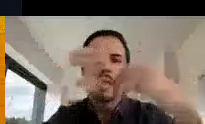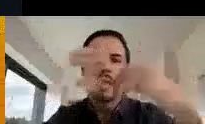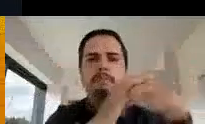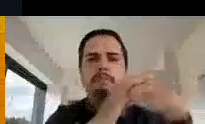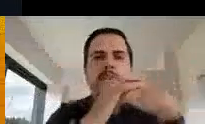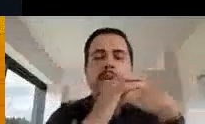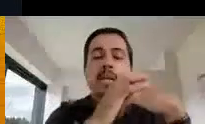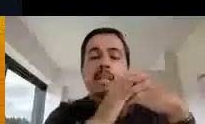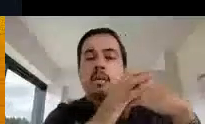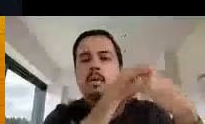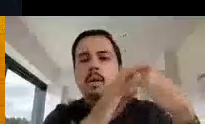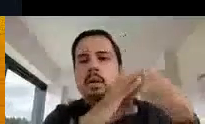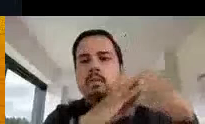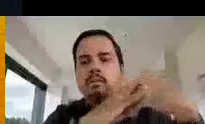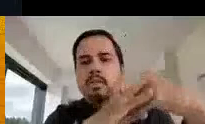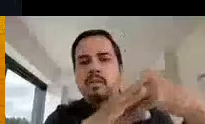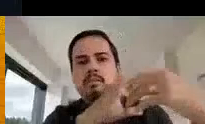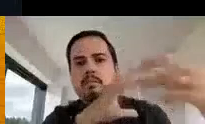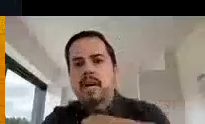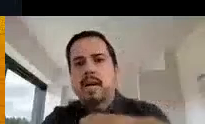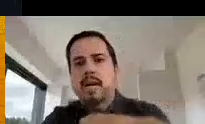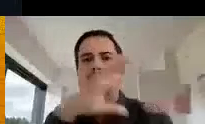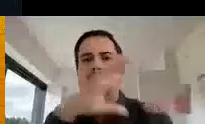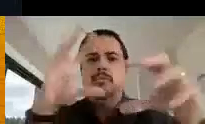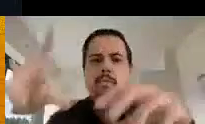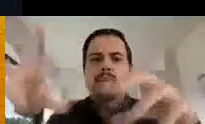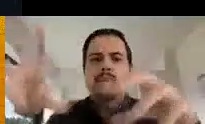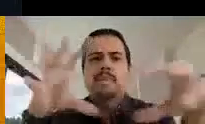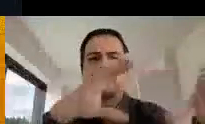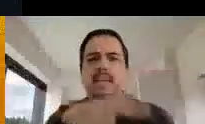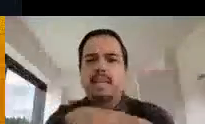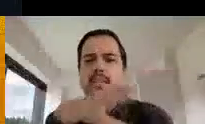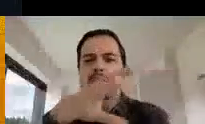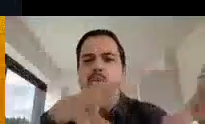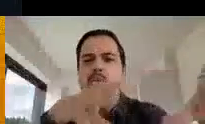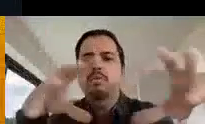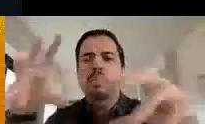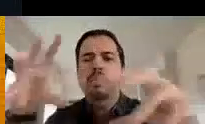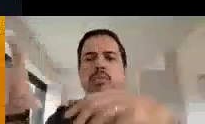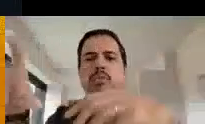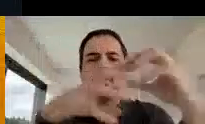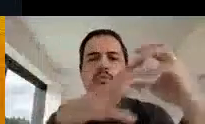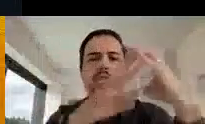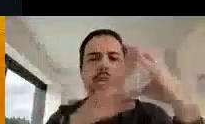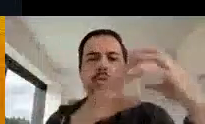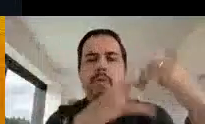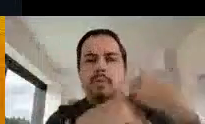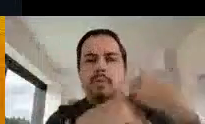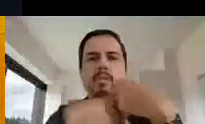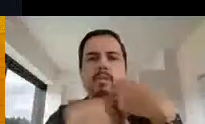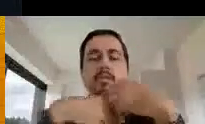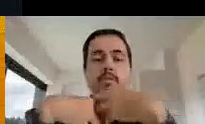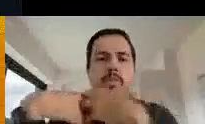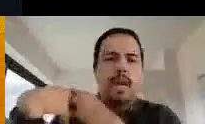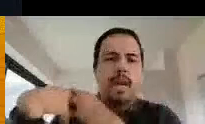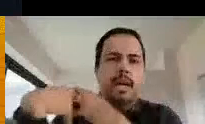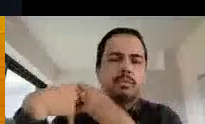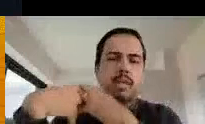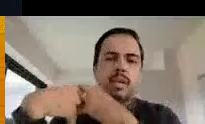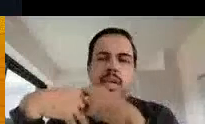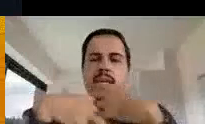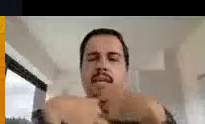uma visão completa. Então, uma inovação de mercado também vem seguida de outras inovações. Geralmente, uma